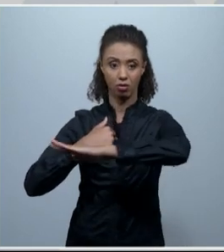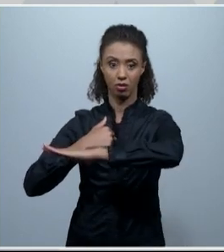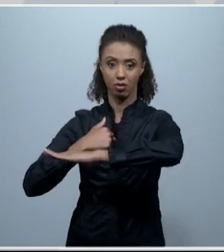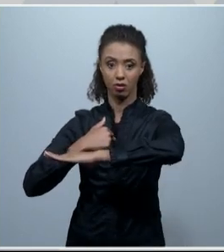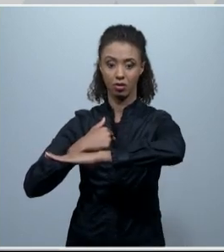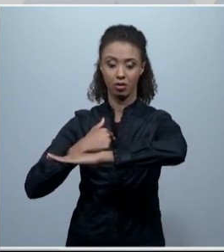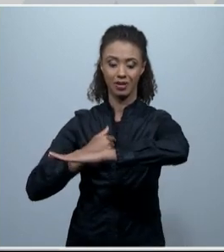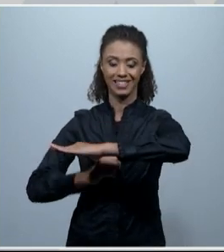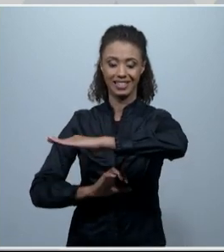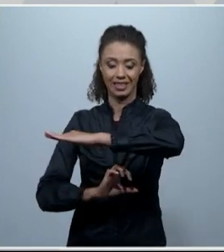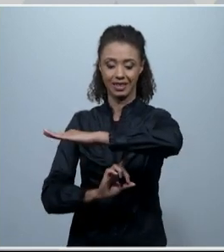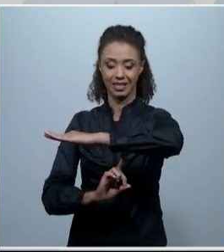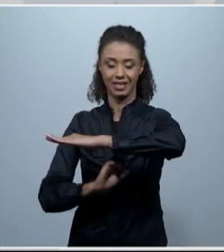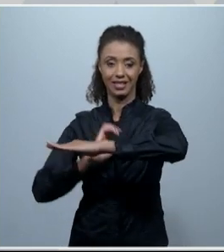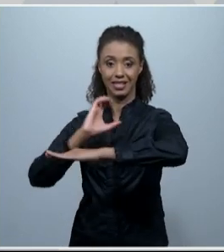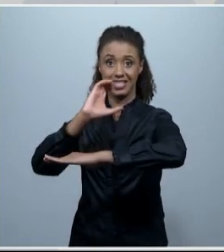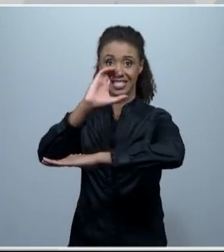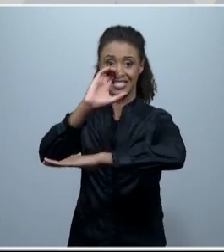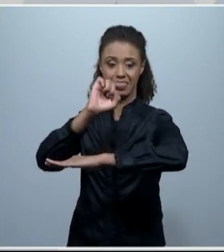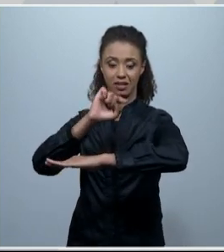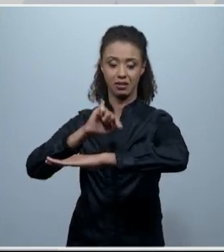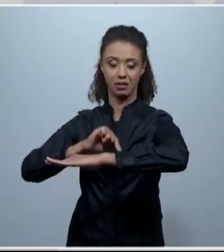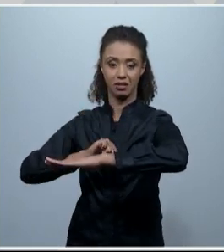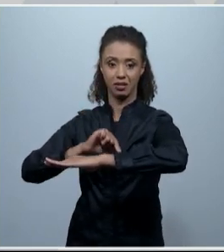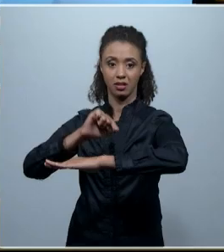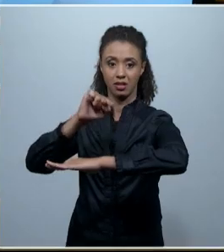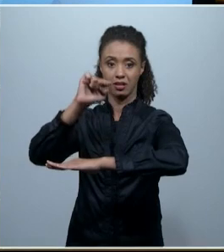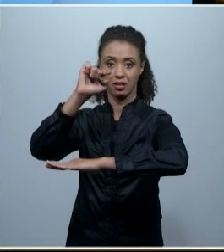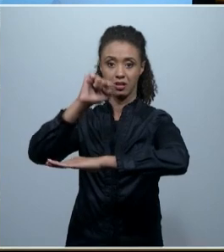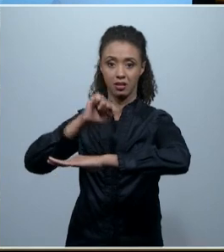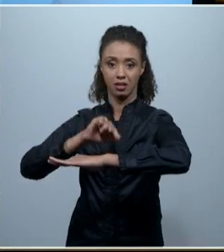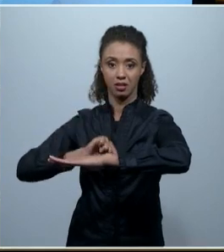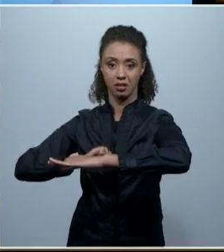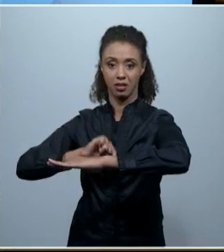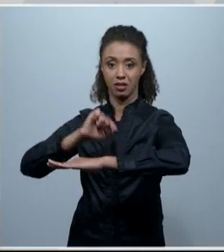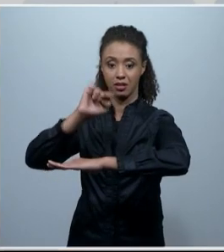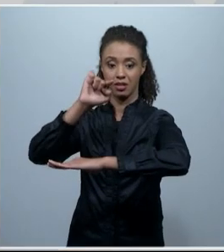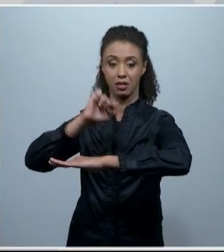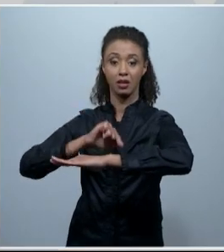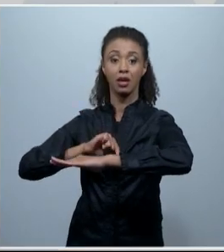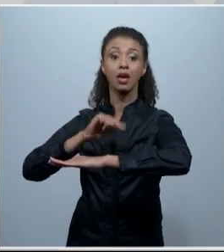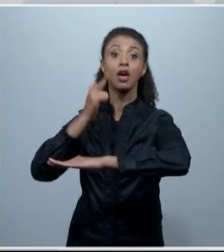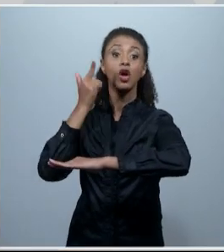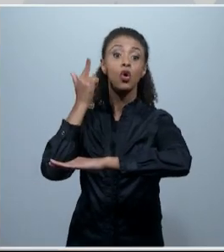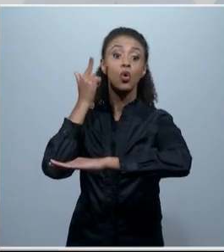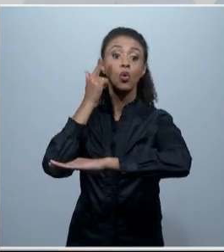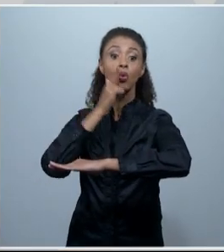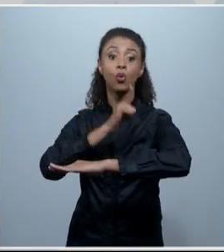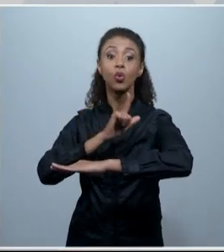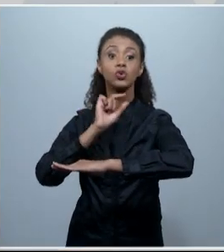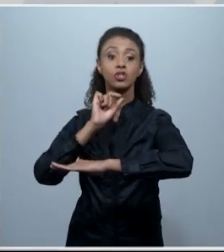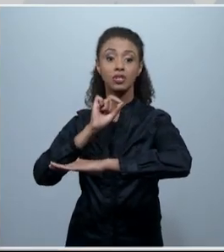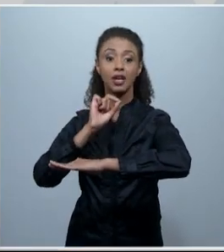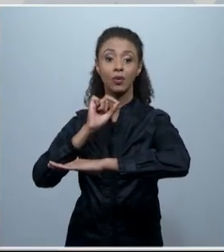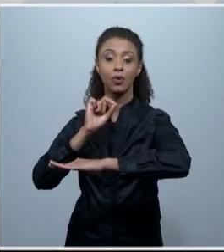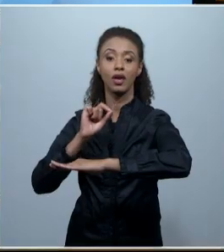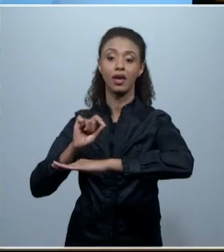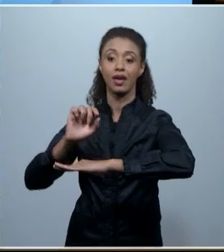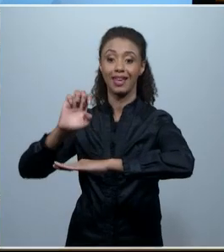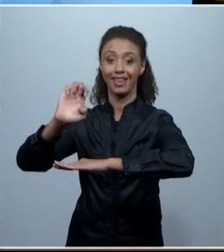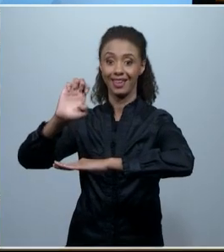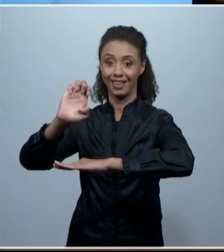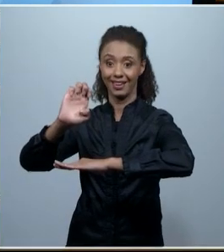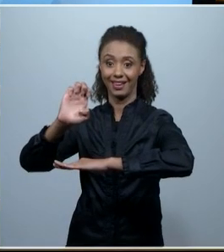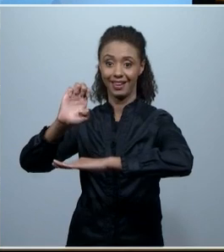interceptar o segmento que liga e bené esse ponto de interseção aqui tem que acontecer essa é uma demonstração bem